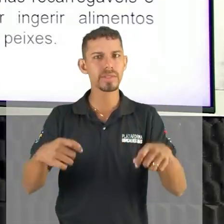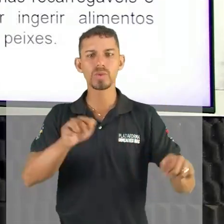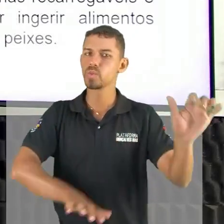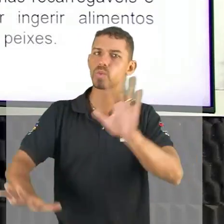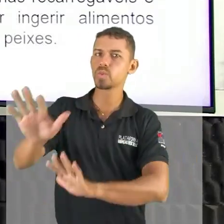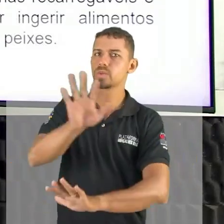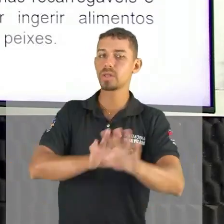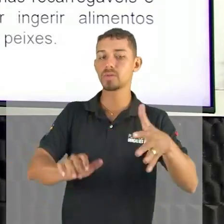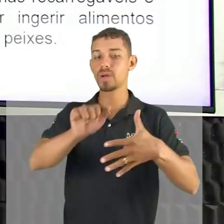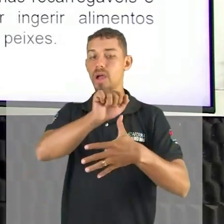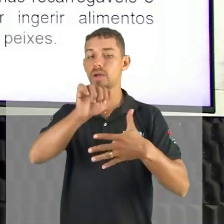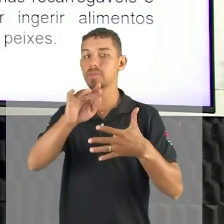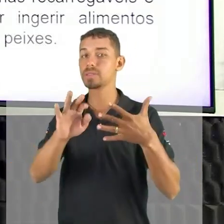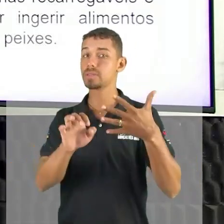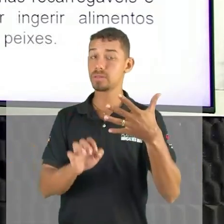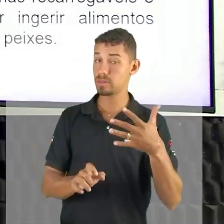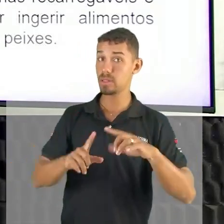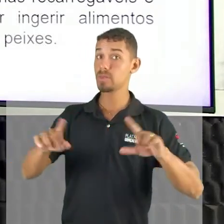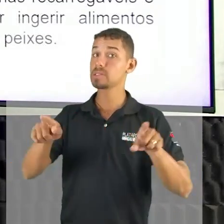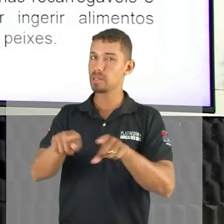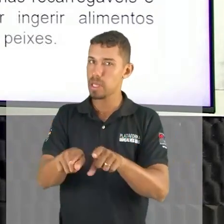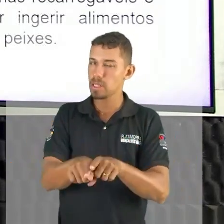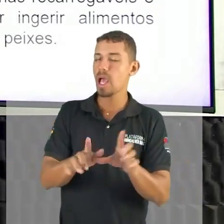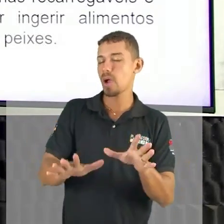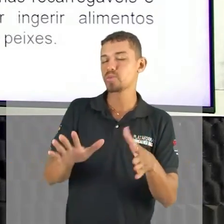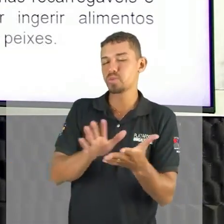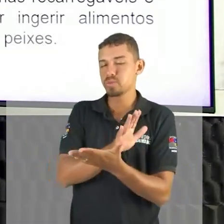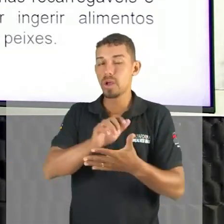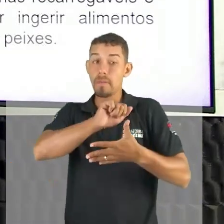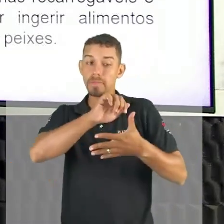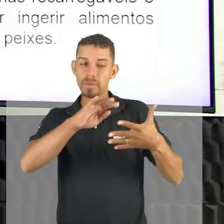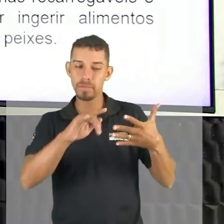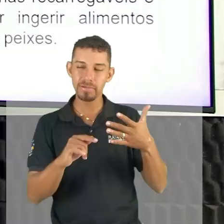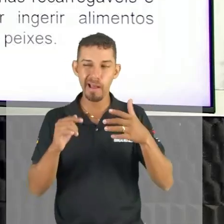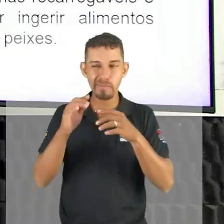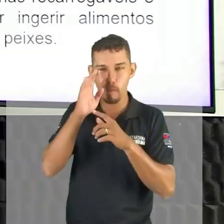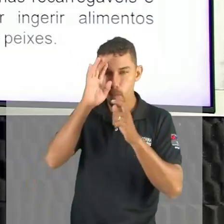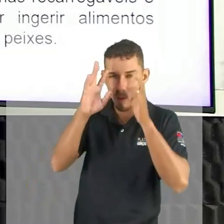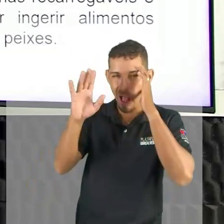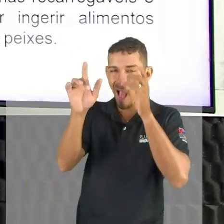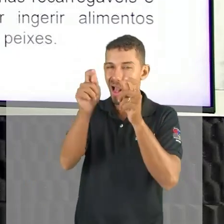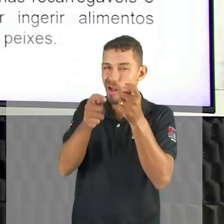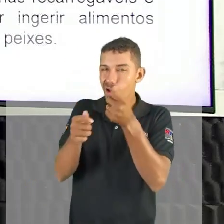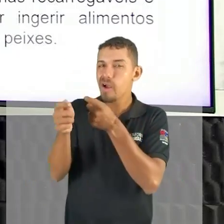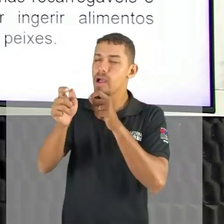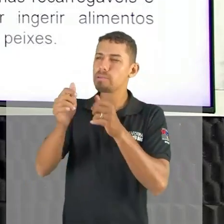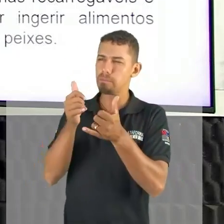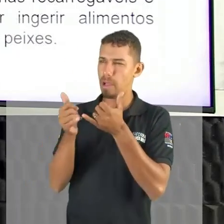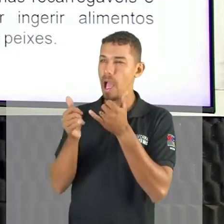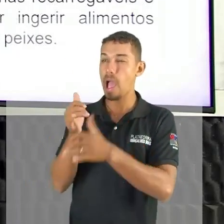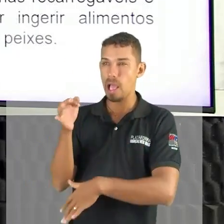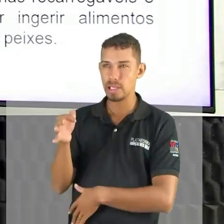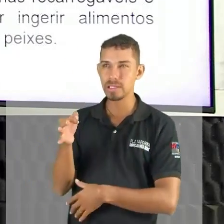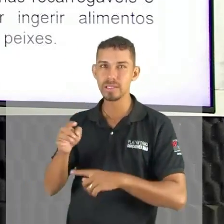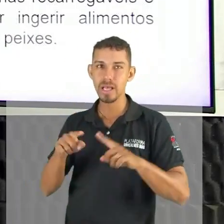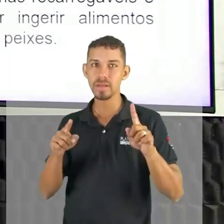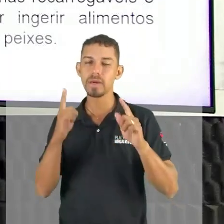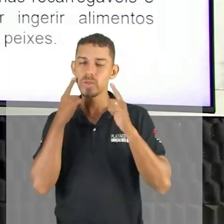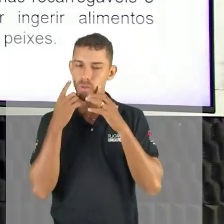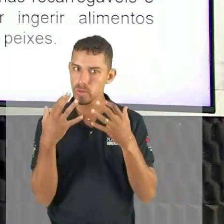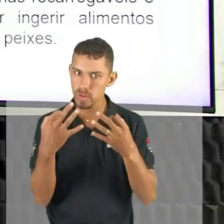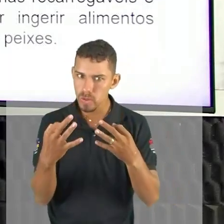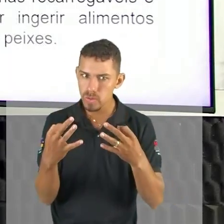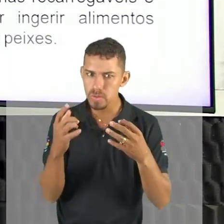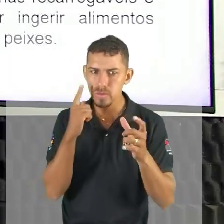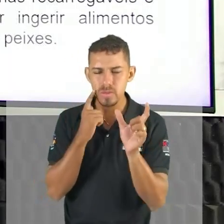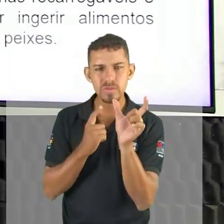cuidado com as alternativas, porque vai ter muito distrator. Vai ter muita alternativa que pode parecer correta, mas o tempo todo a gente tem que estar com